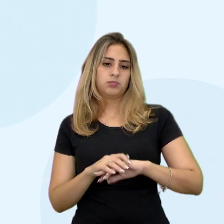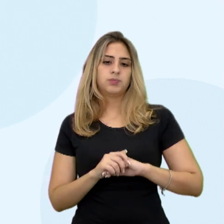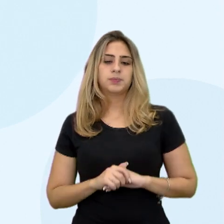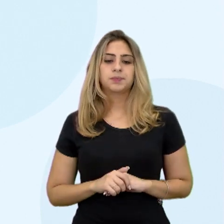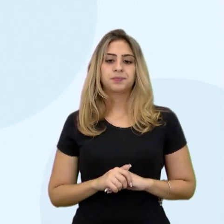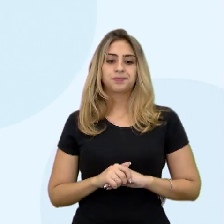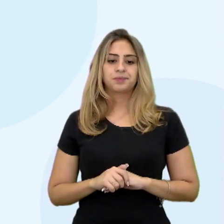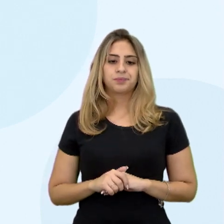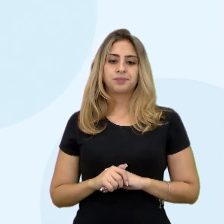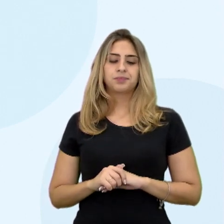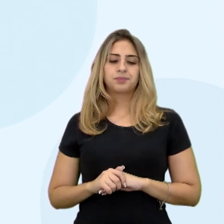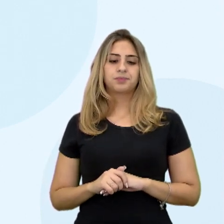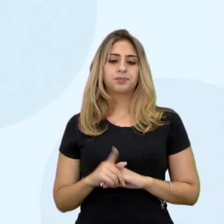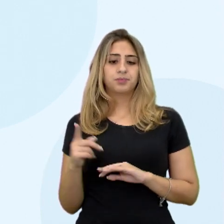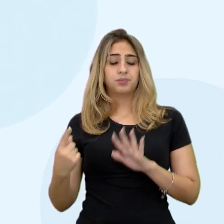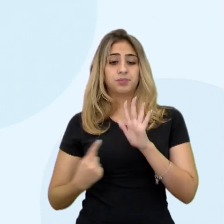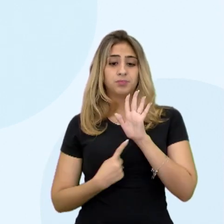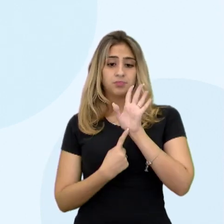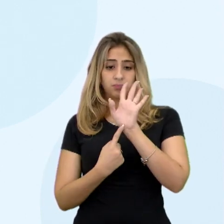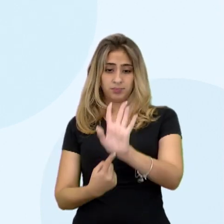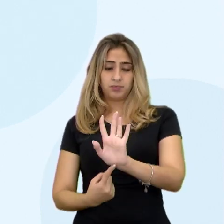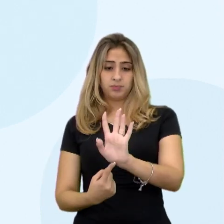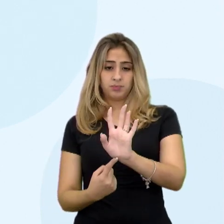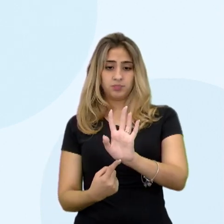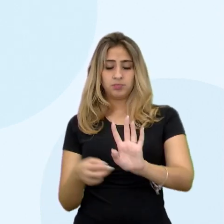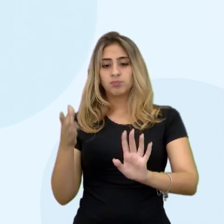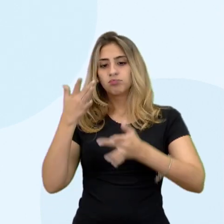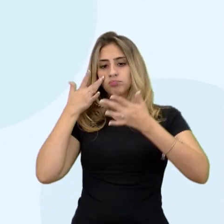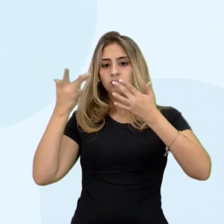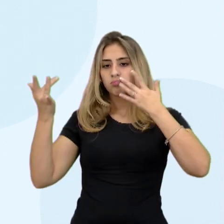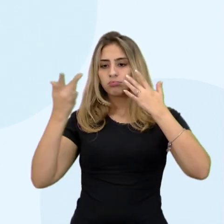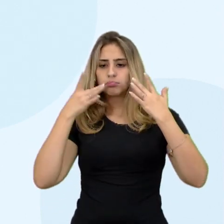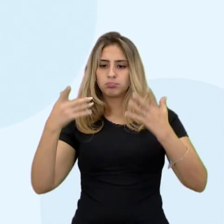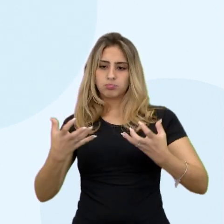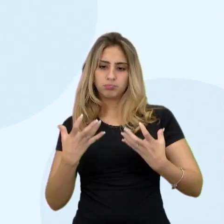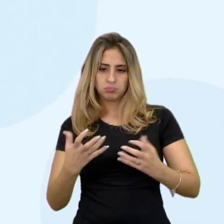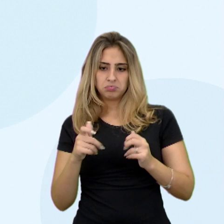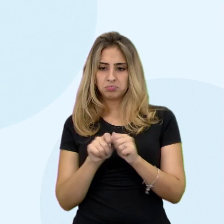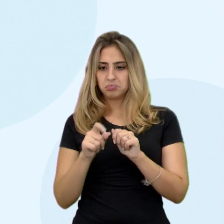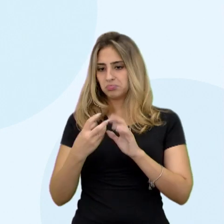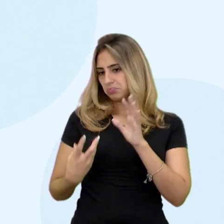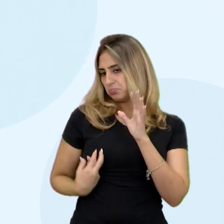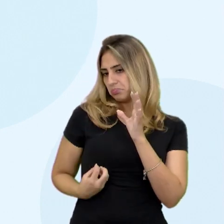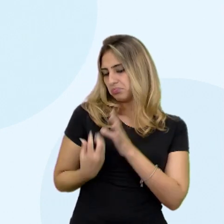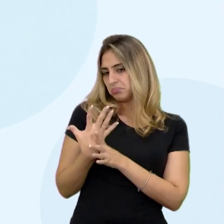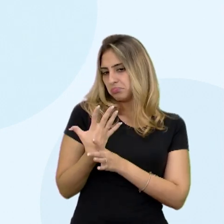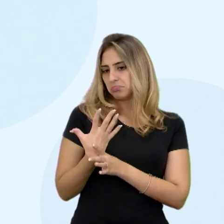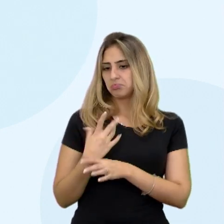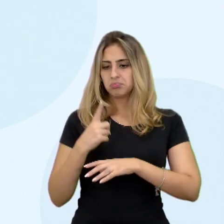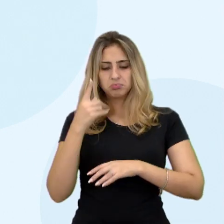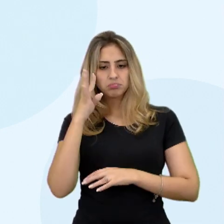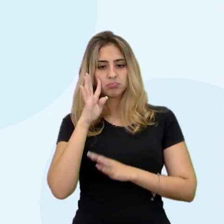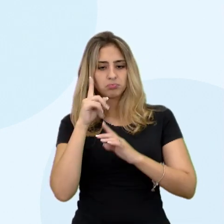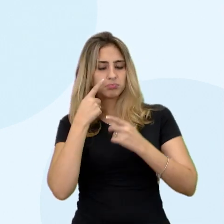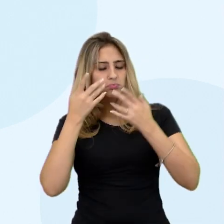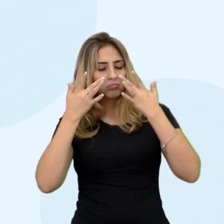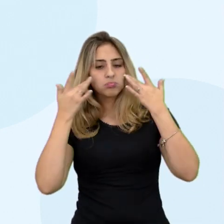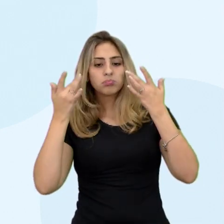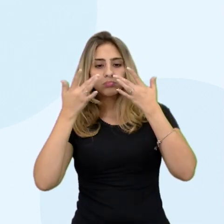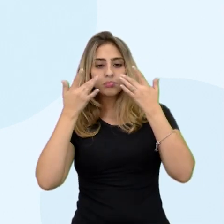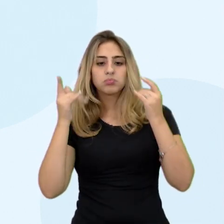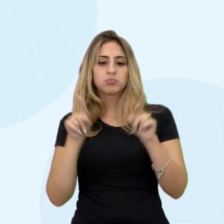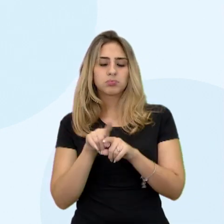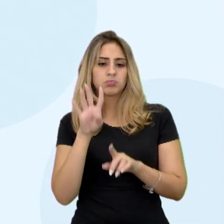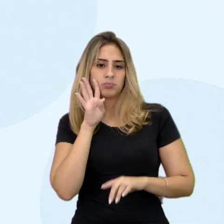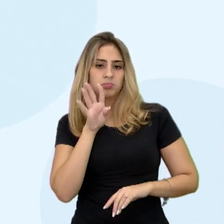Aqui Nós é uma... temos aí também uma apresentação, né? Teatral, né? Teatral, se você quiser. Quem é criativo, bastante criativo, gosta de intervenções culturais, acho